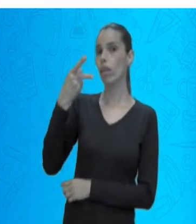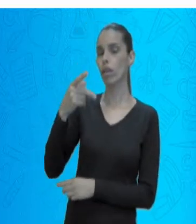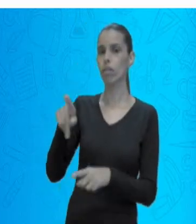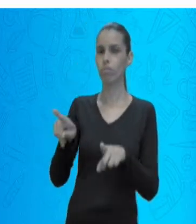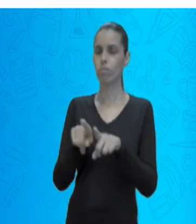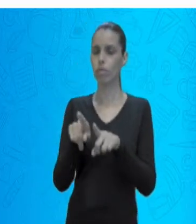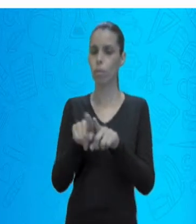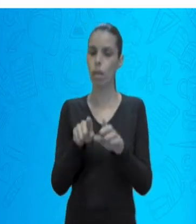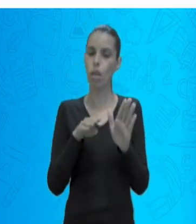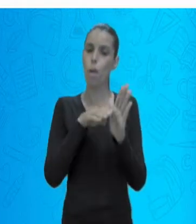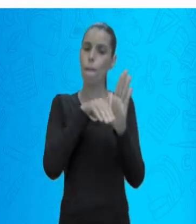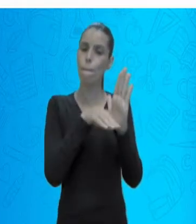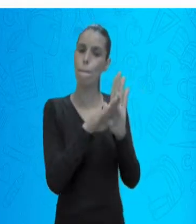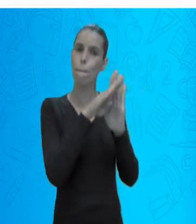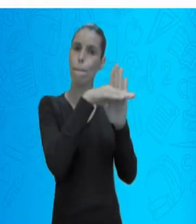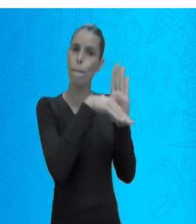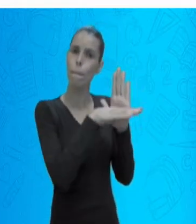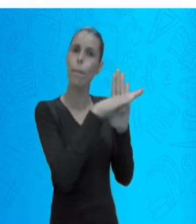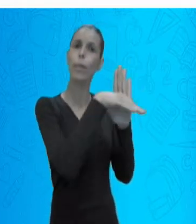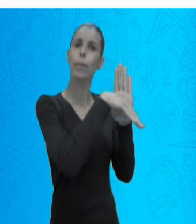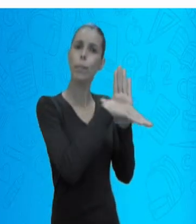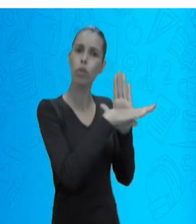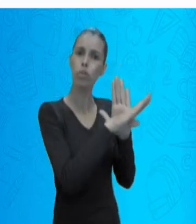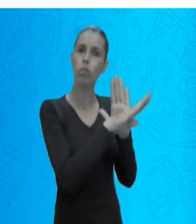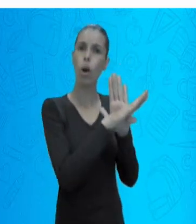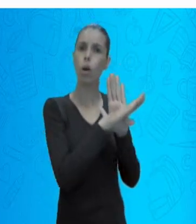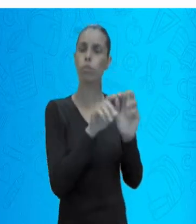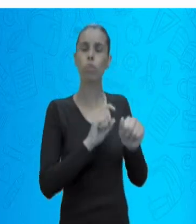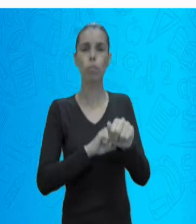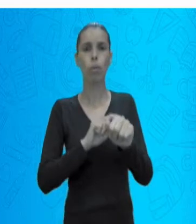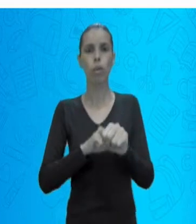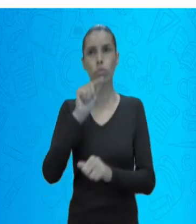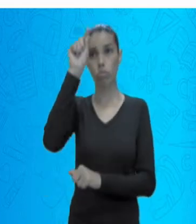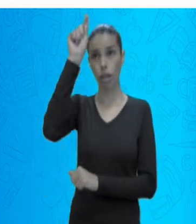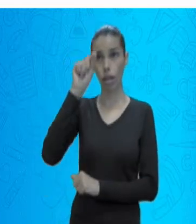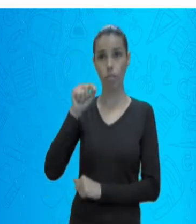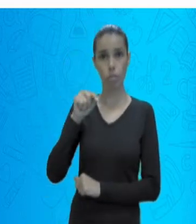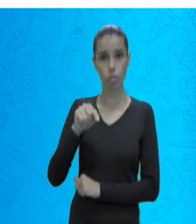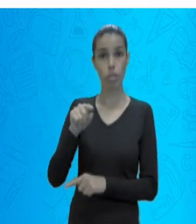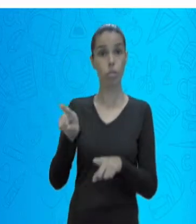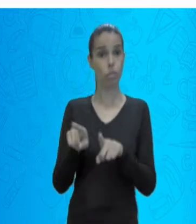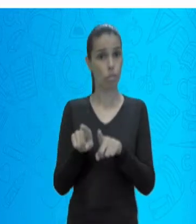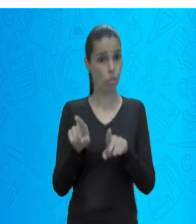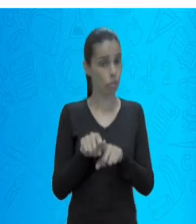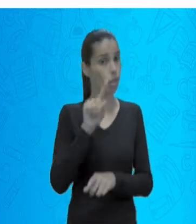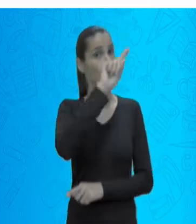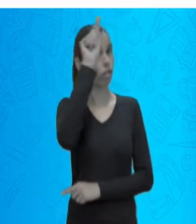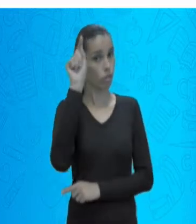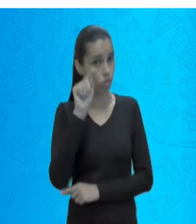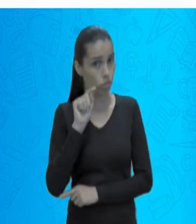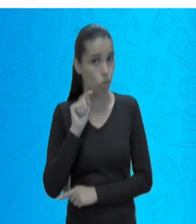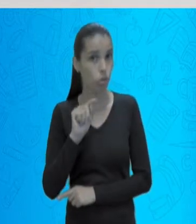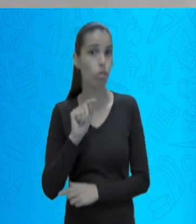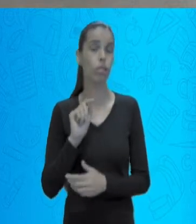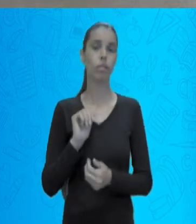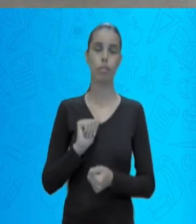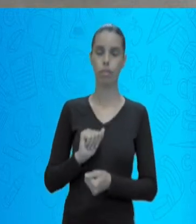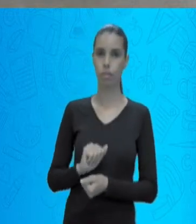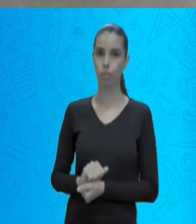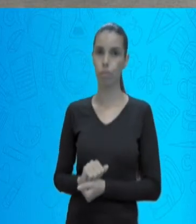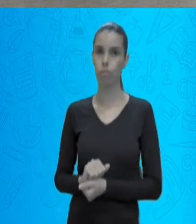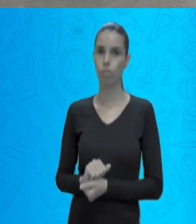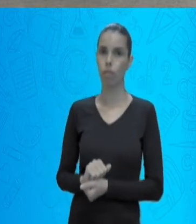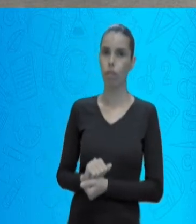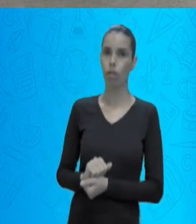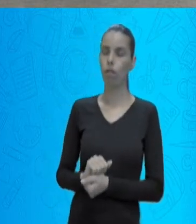nos casos de ponto de exclamação e interrogação, por exemplo. Aqui ainda fica um pouco complicado, a